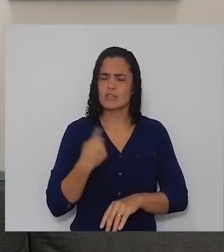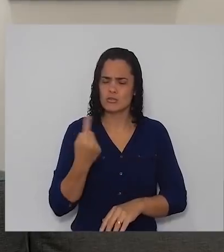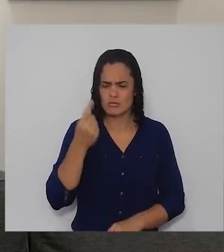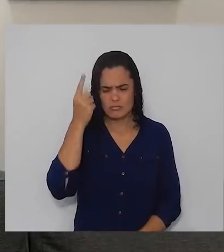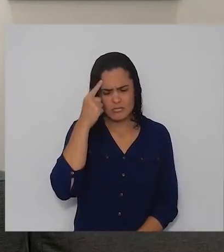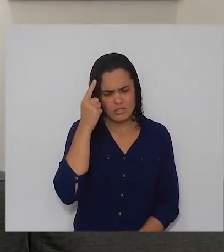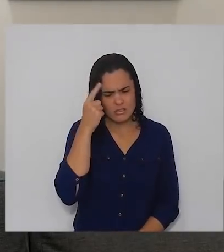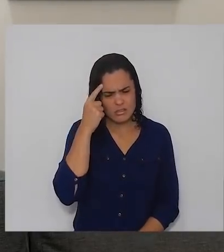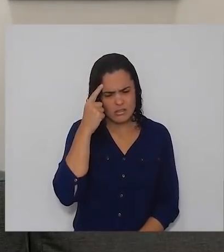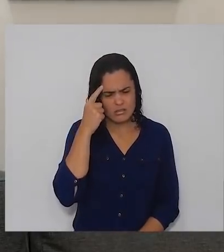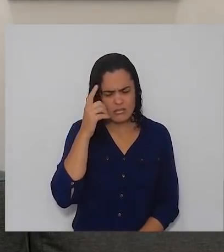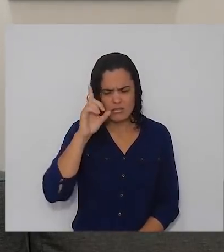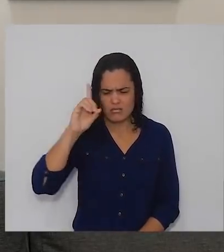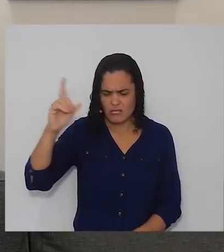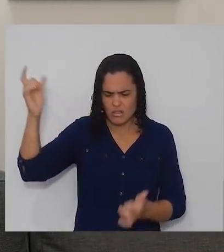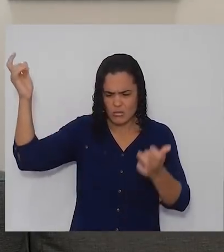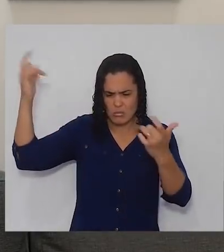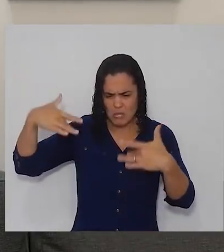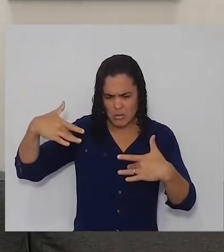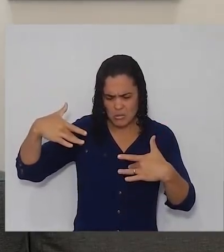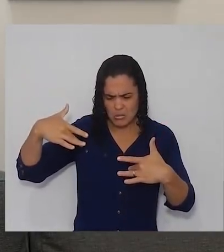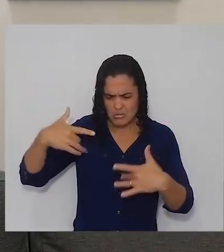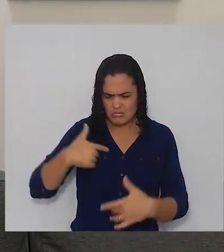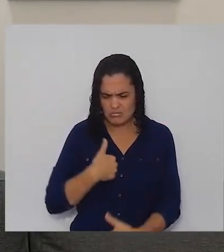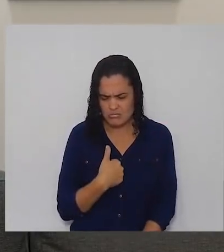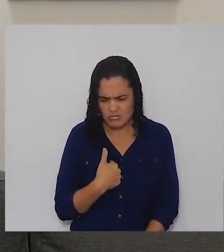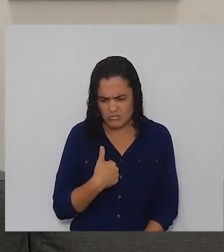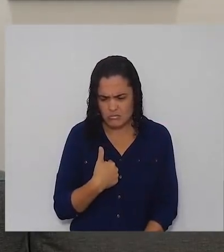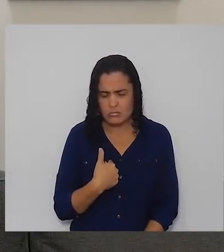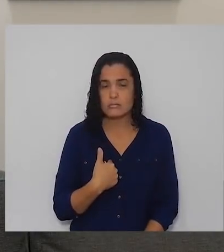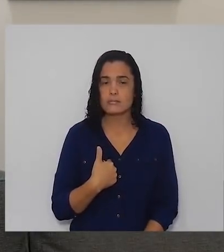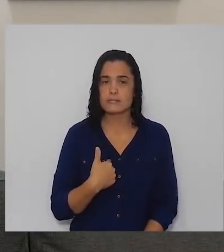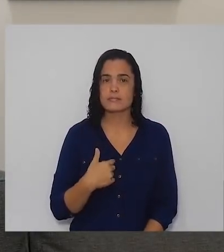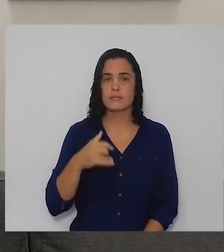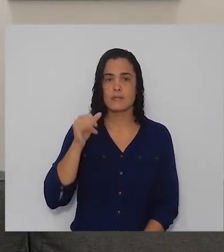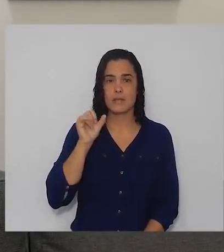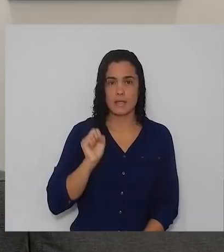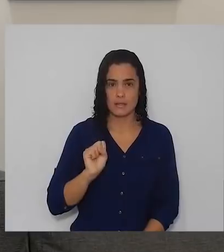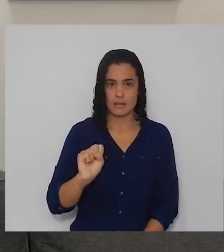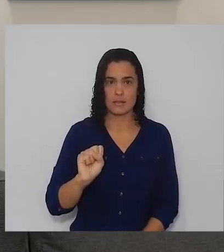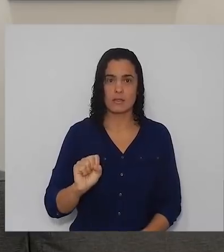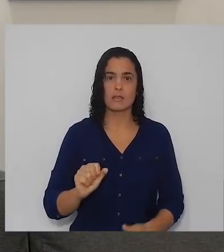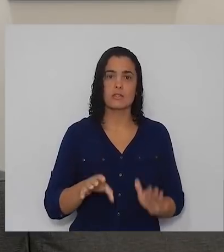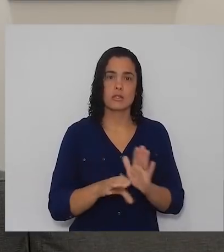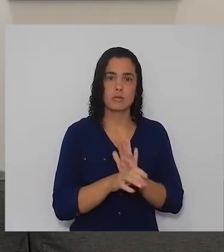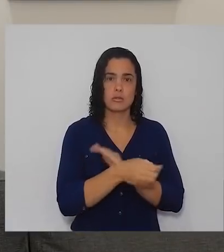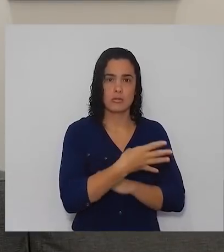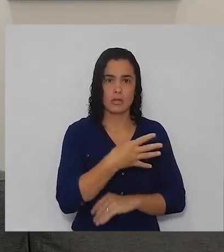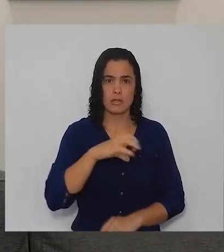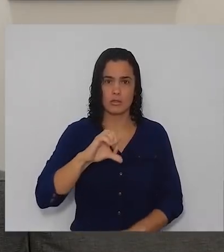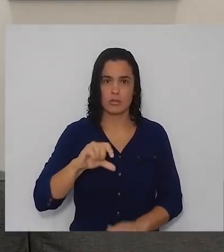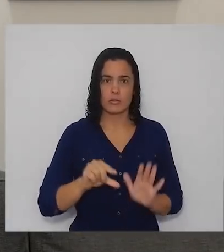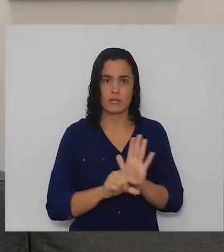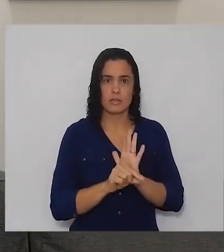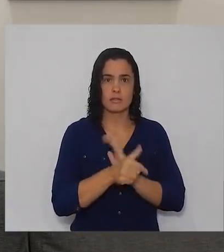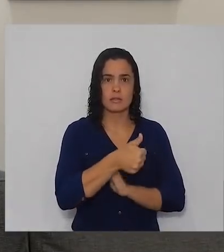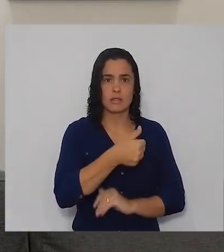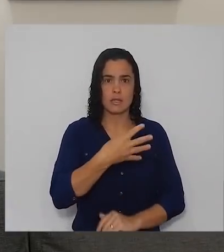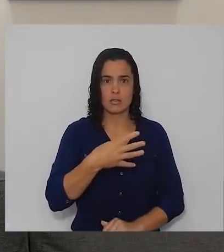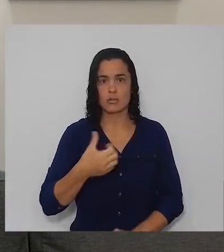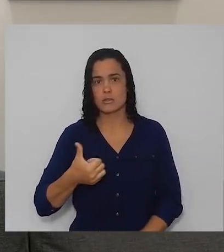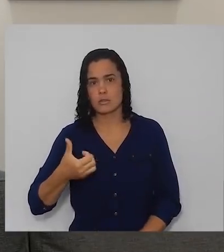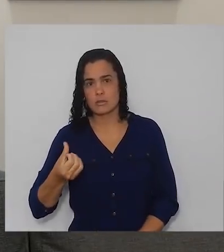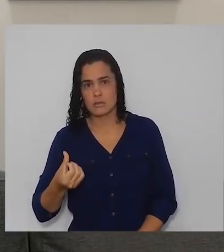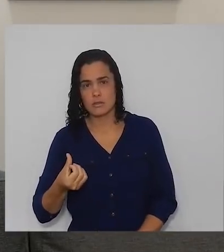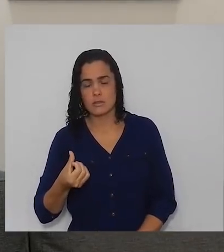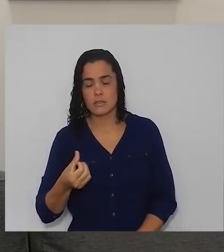no meio da aflição, a gente tende a pensar, será que Deus me abandonou? Isaías 49, dos versos 14 ao